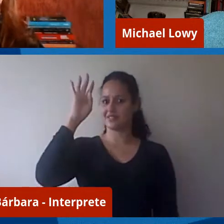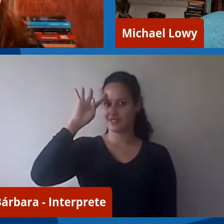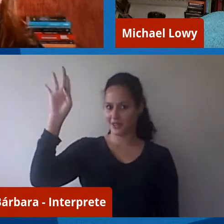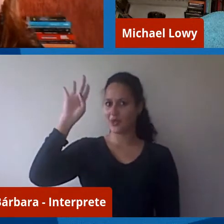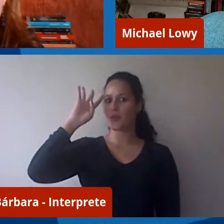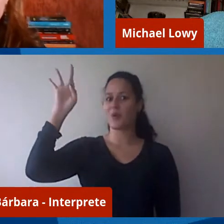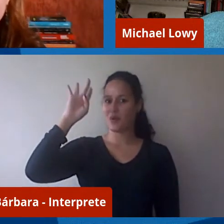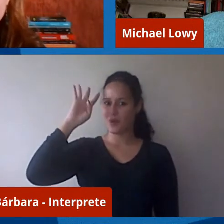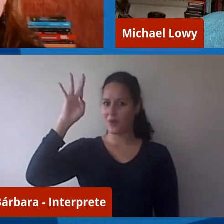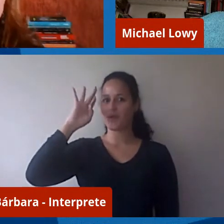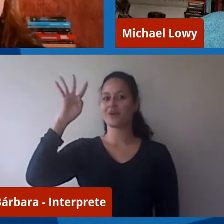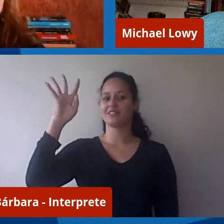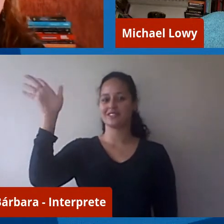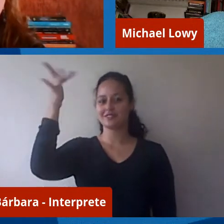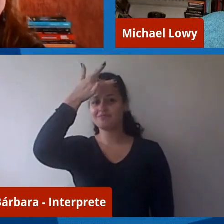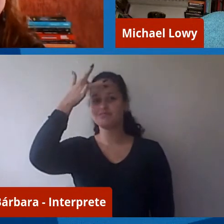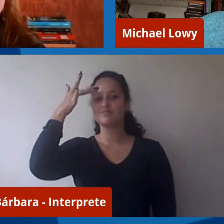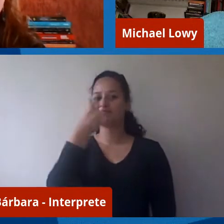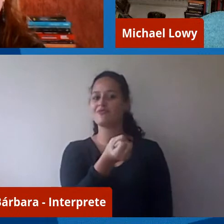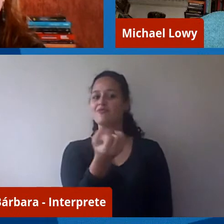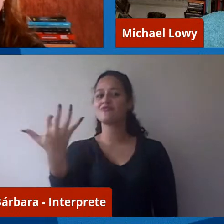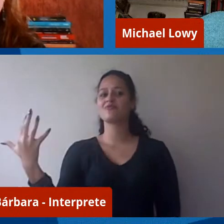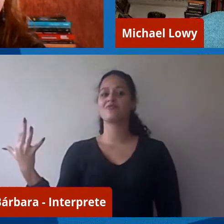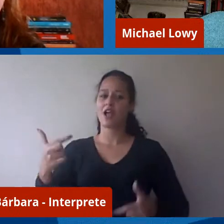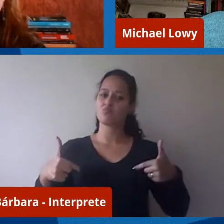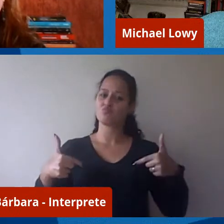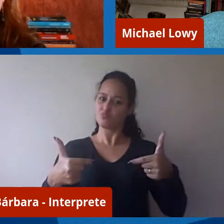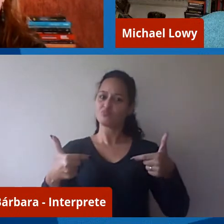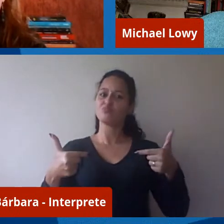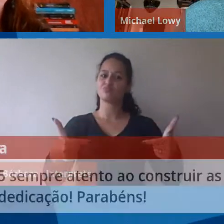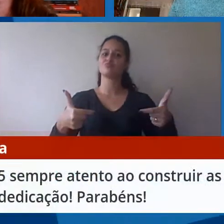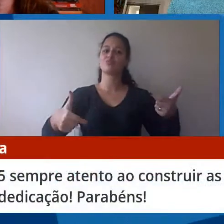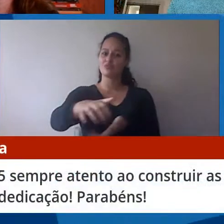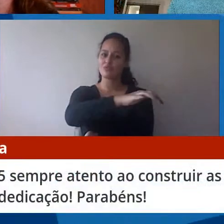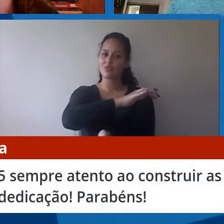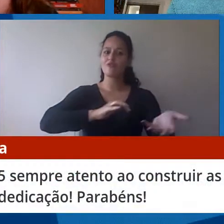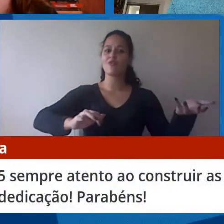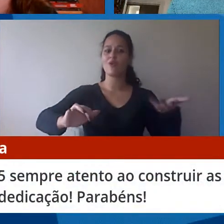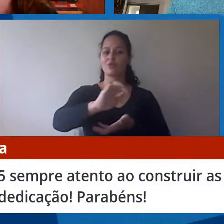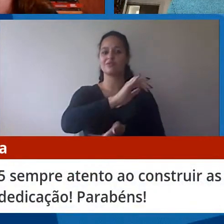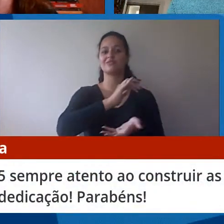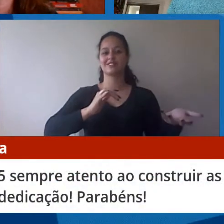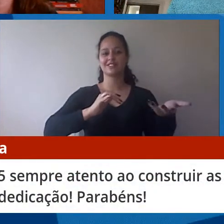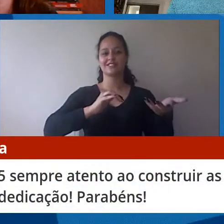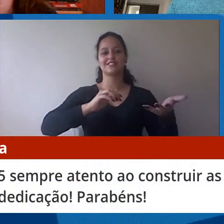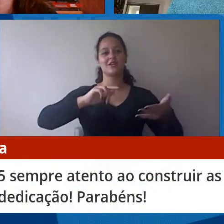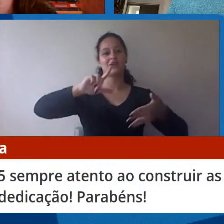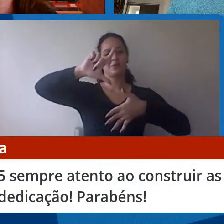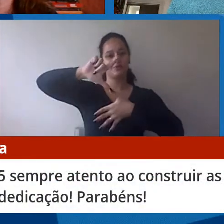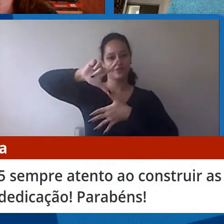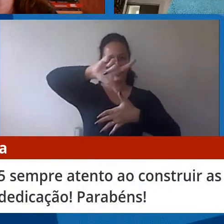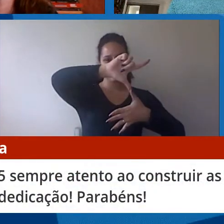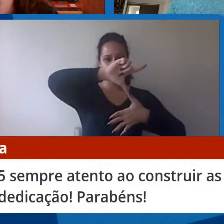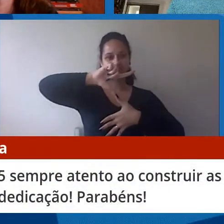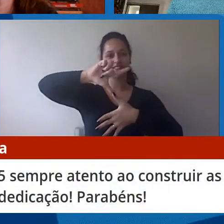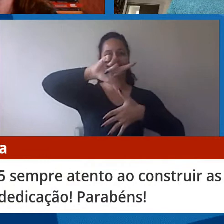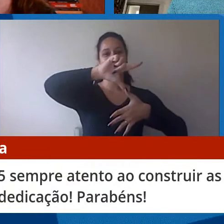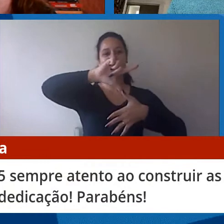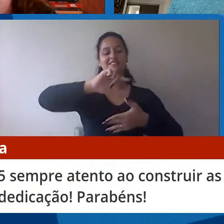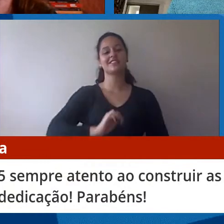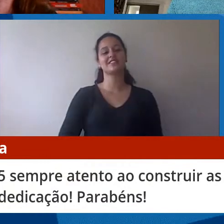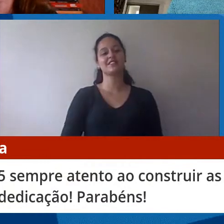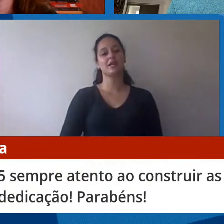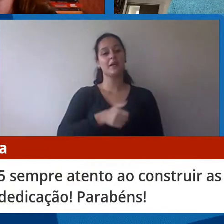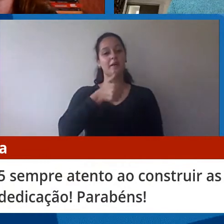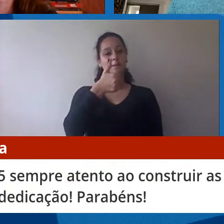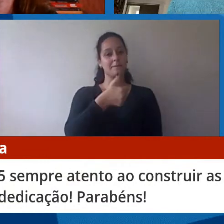militantes revolucionários de toda a América Latina. Em 1994, foi